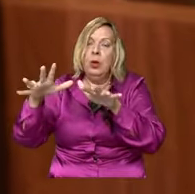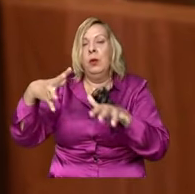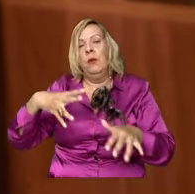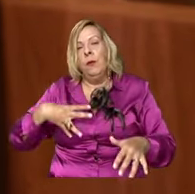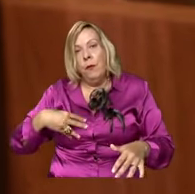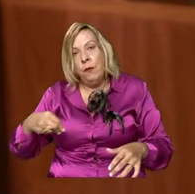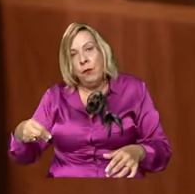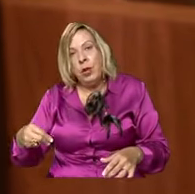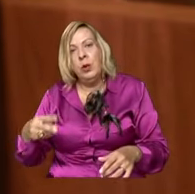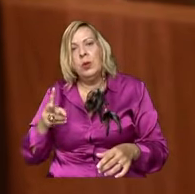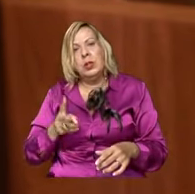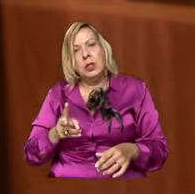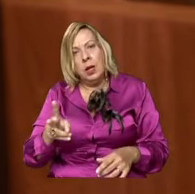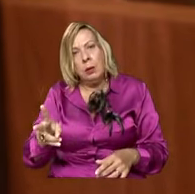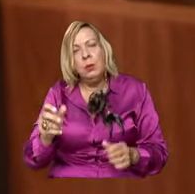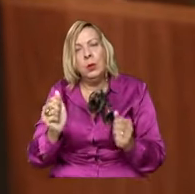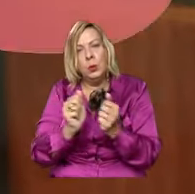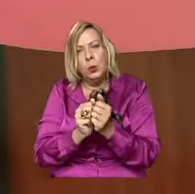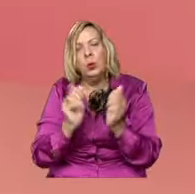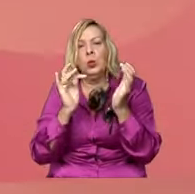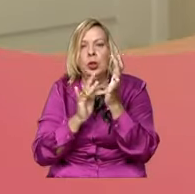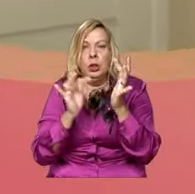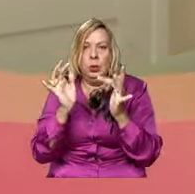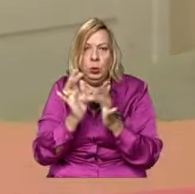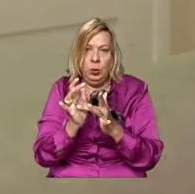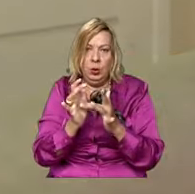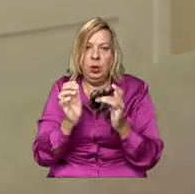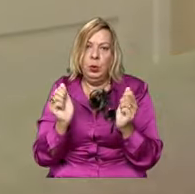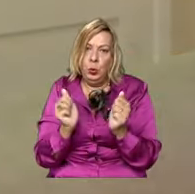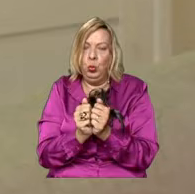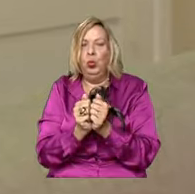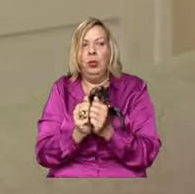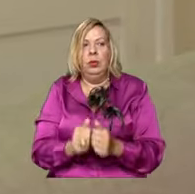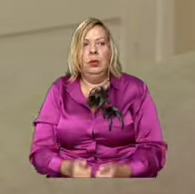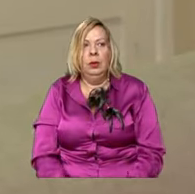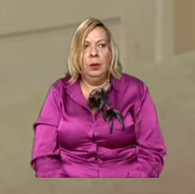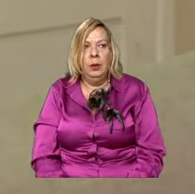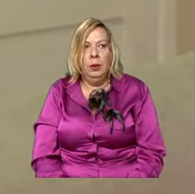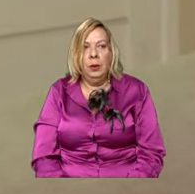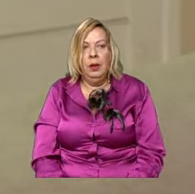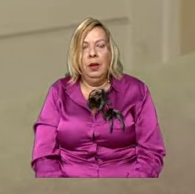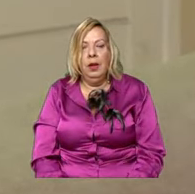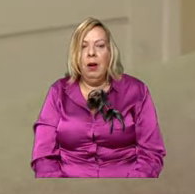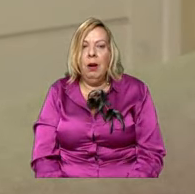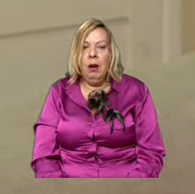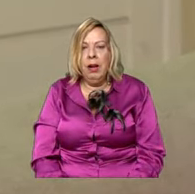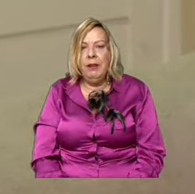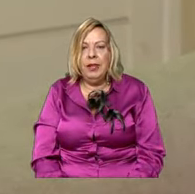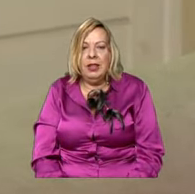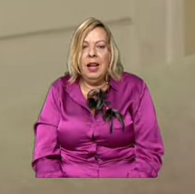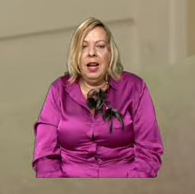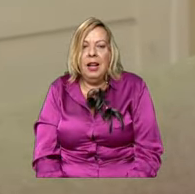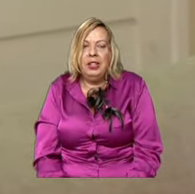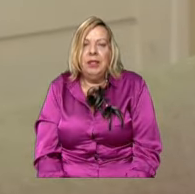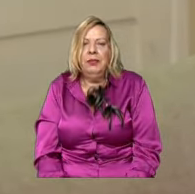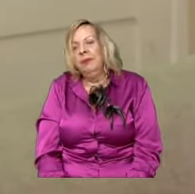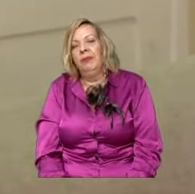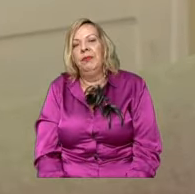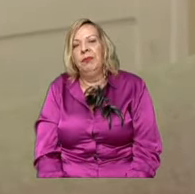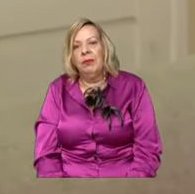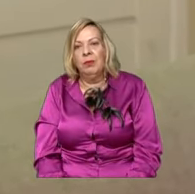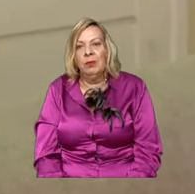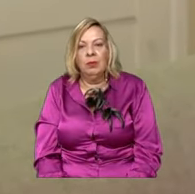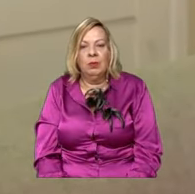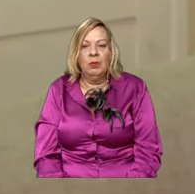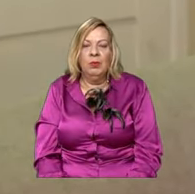sempre estejam ao lado de nosso Senhor Jesus Cristo. Mamãe, quer te dizer que eu te amo demais. Que você é o amor da